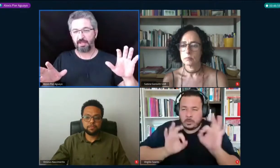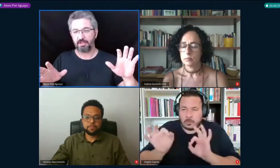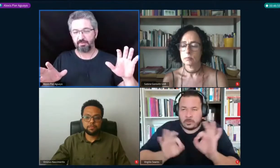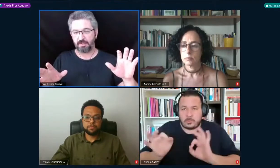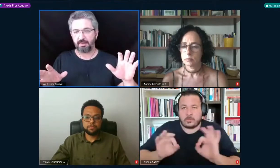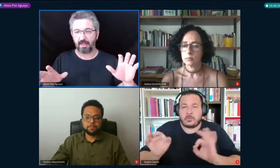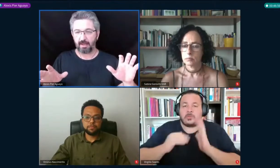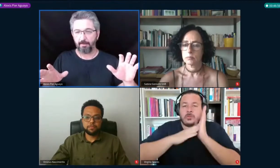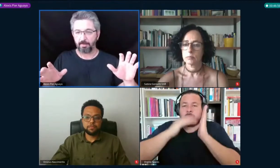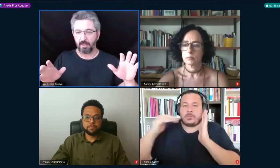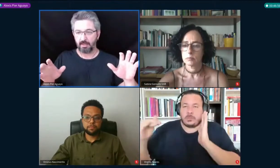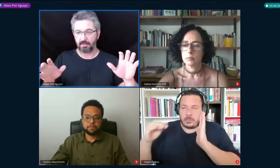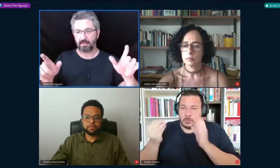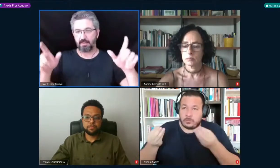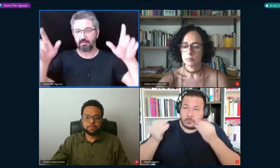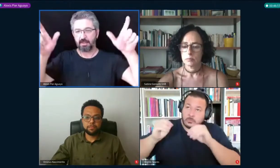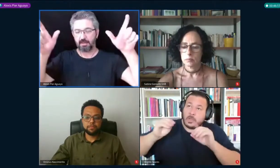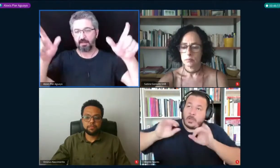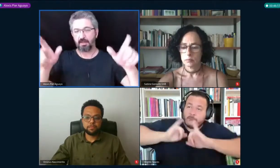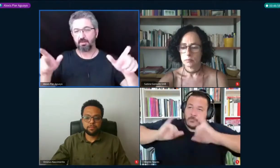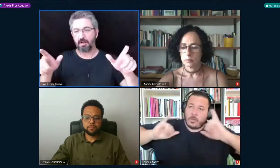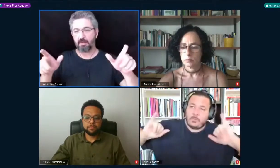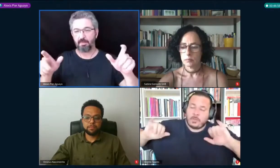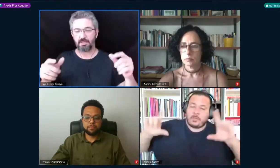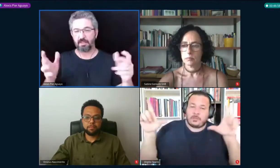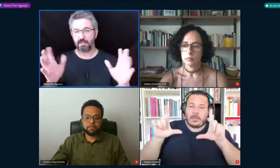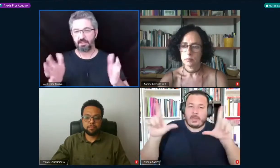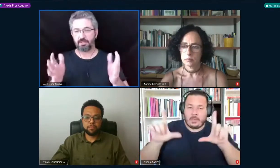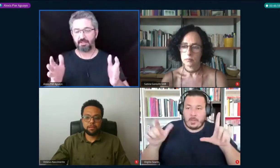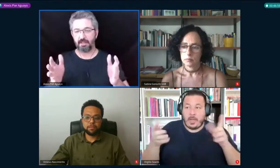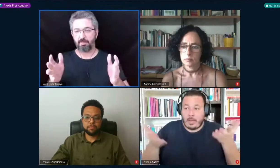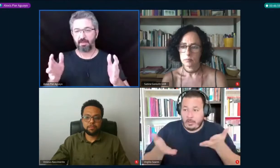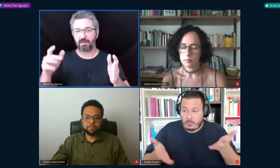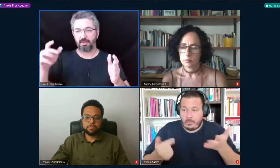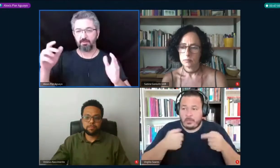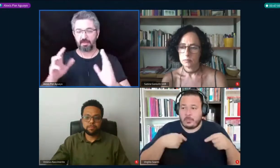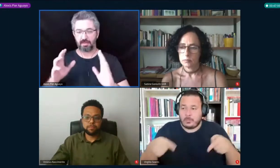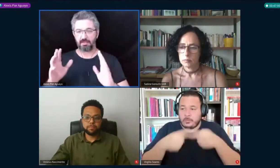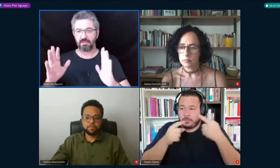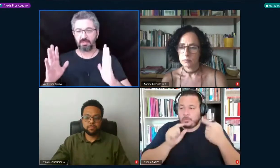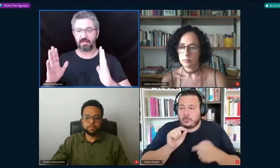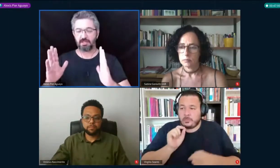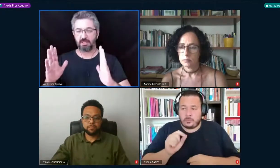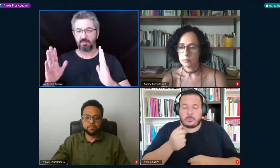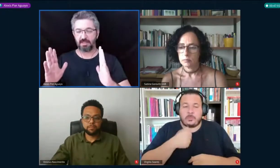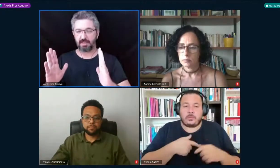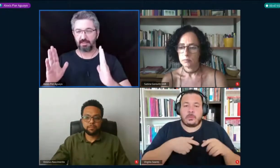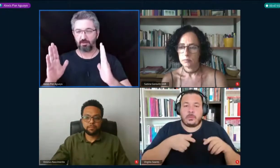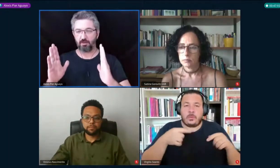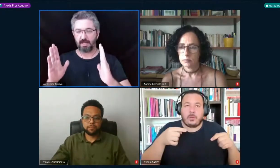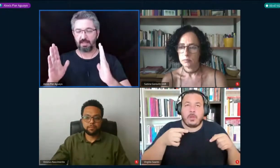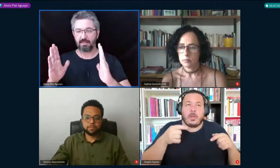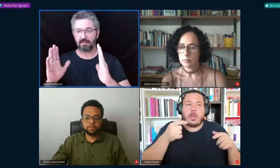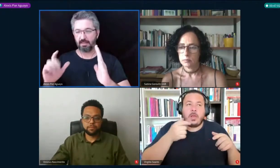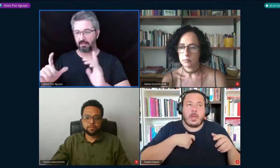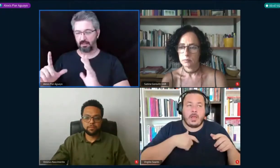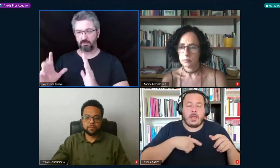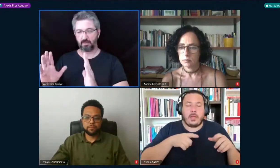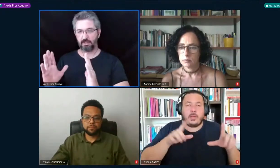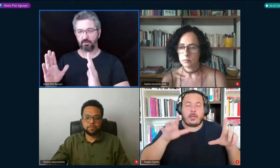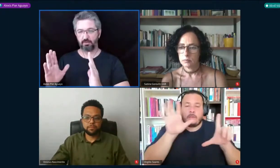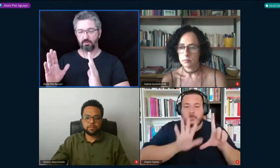colocados informativos em tela. Está tendo na Câmara agora, à medida que a gente está interpretando, a nossa janela de livros está